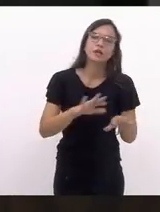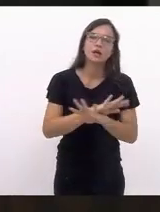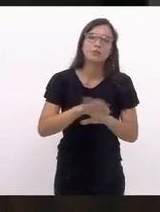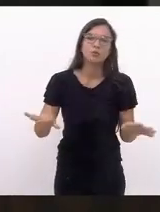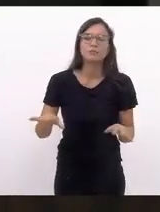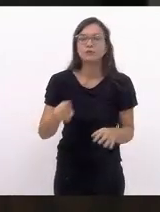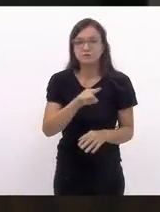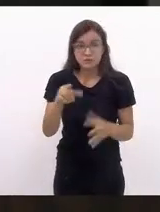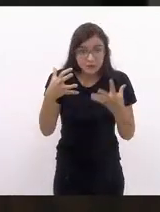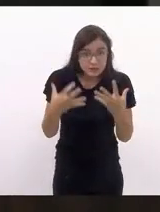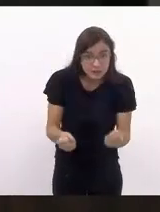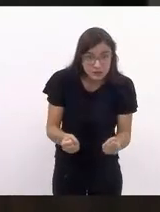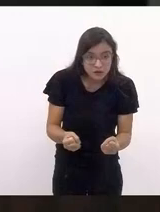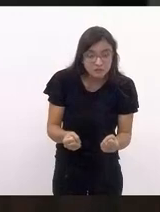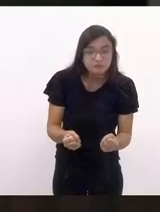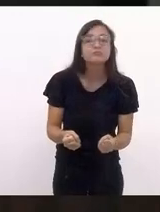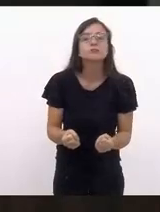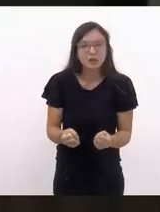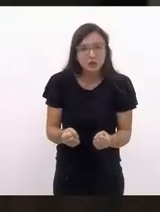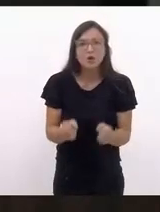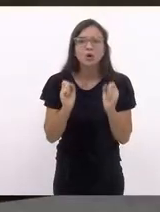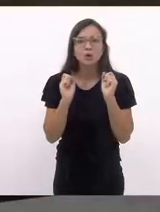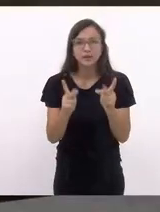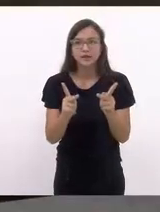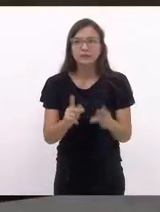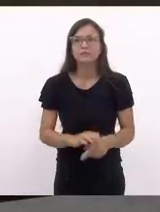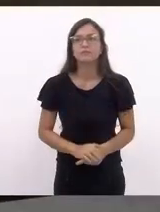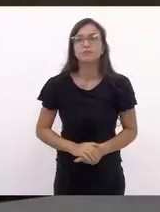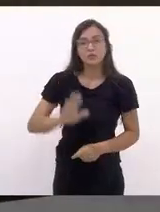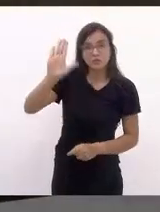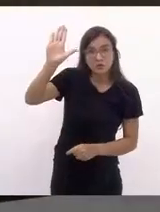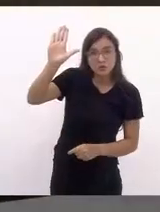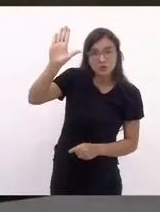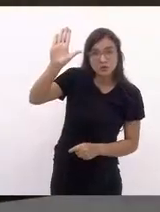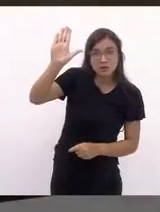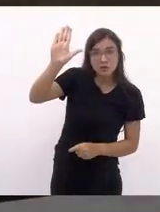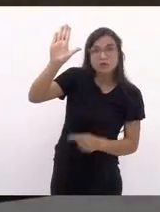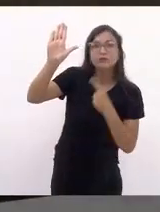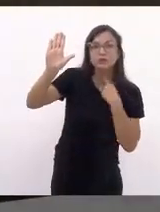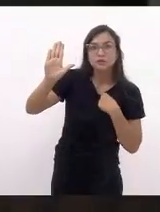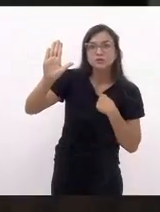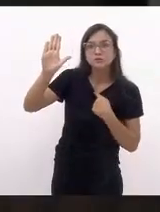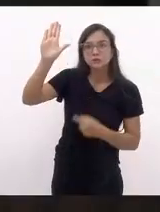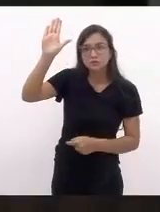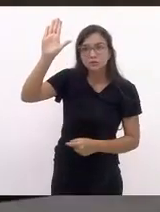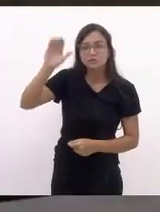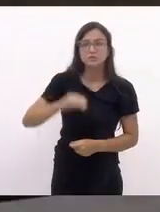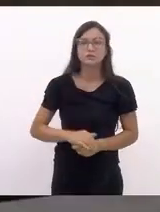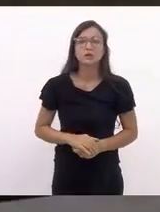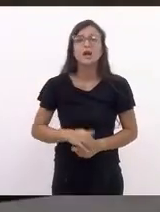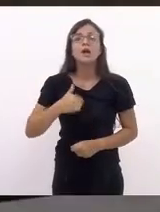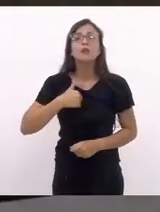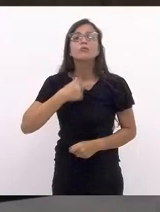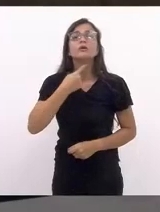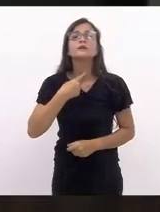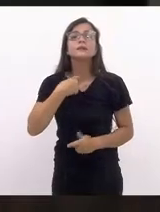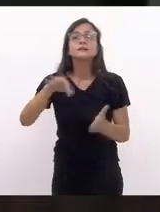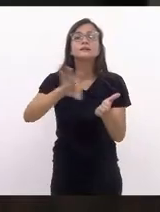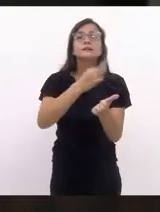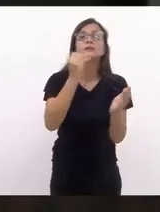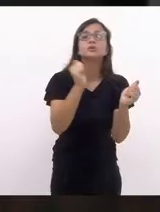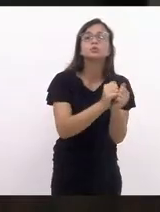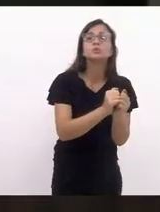senhor que aprova o permanece policial aprovado vai autógrafo para declarar o senhor presidente e pedir também tá com a autoria